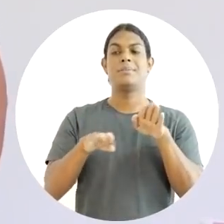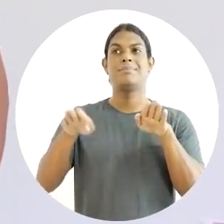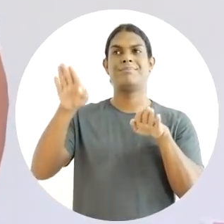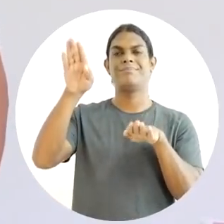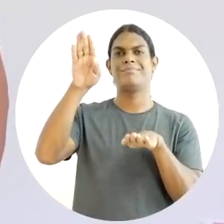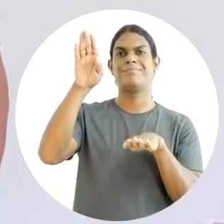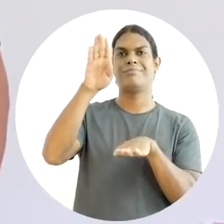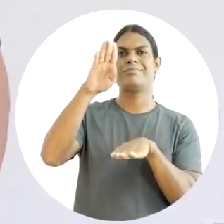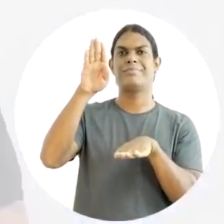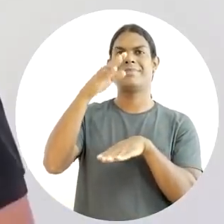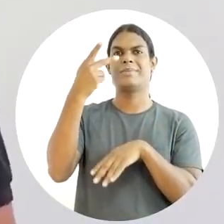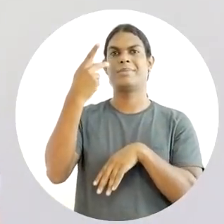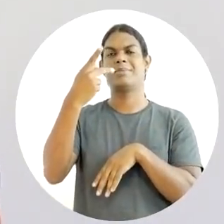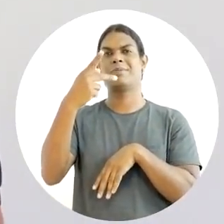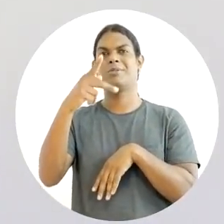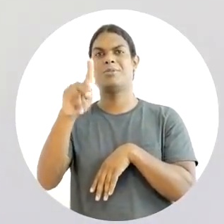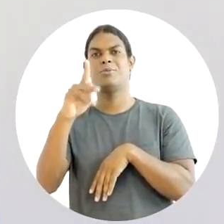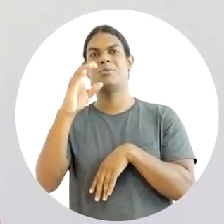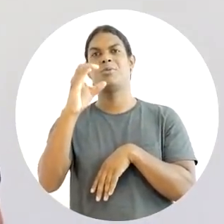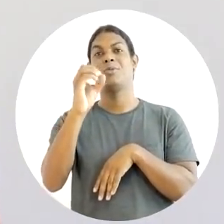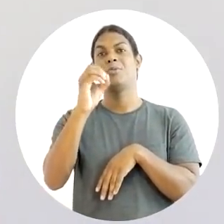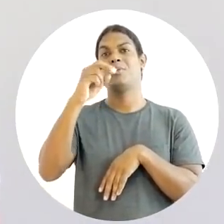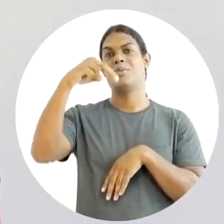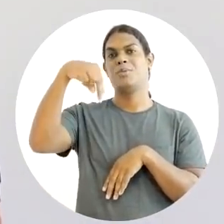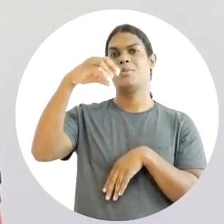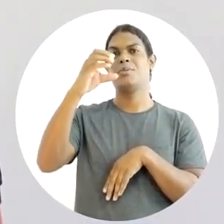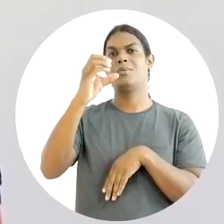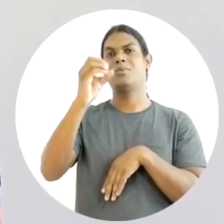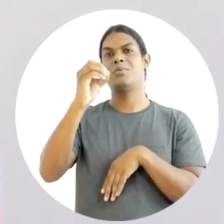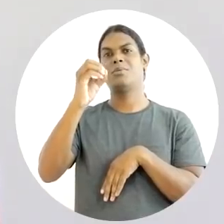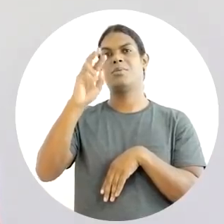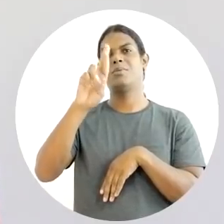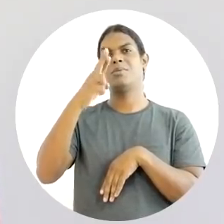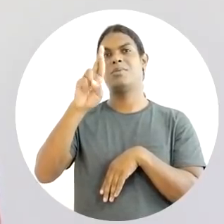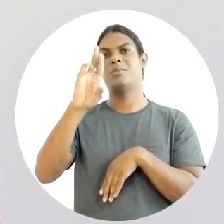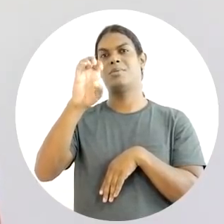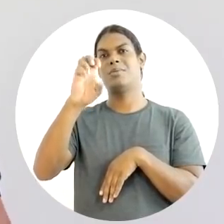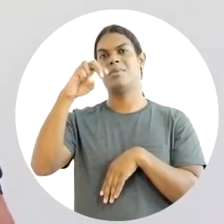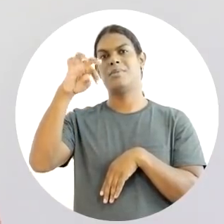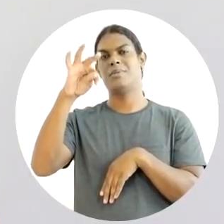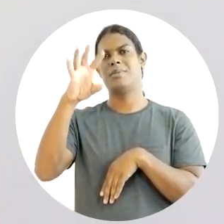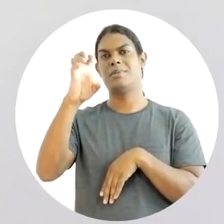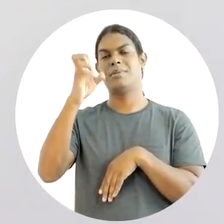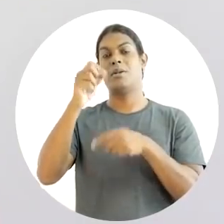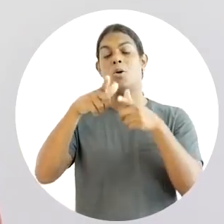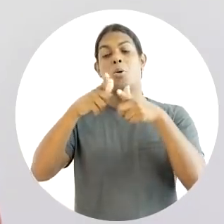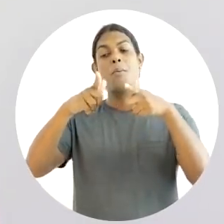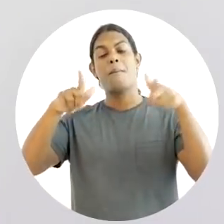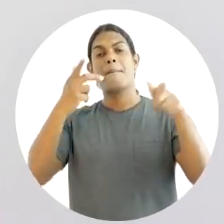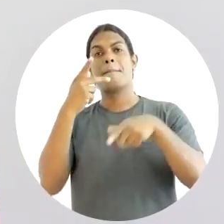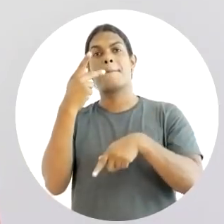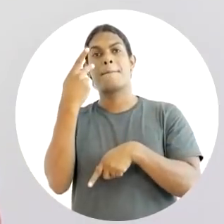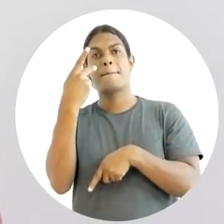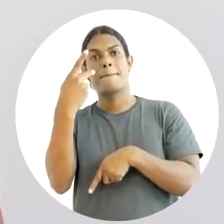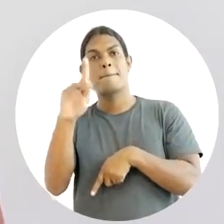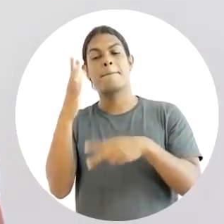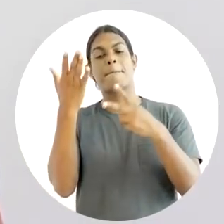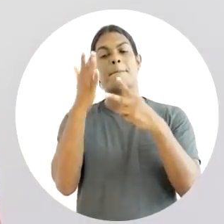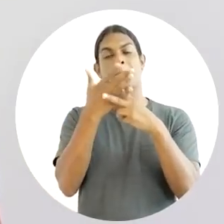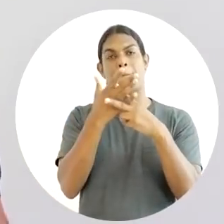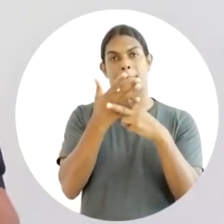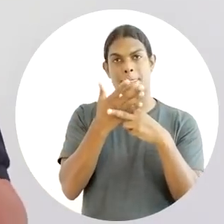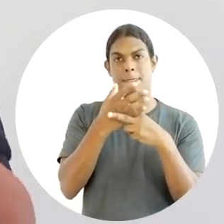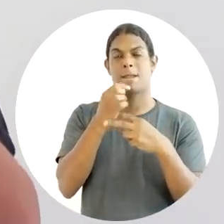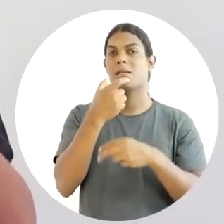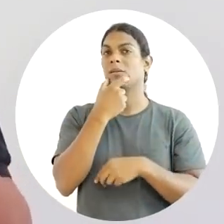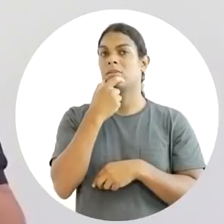inglês, ok? Para você aumentar o vocabulário, que é o nosso principal objetivo nesse módulo, a gente vai aumentar o